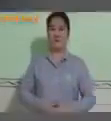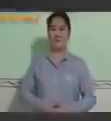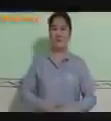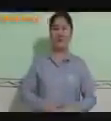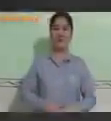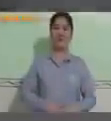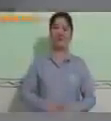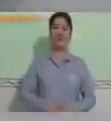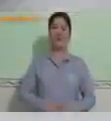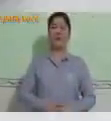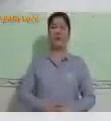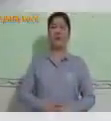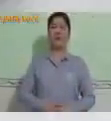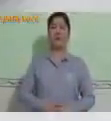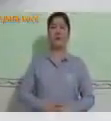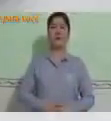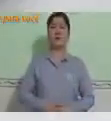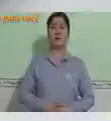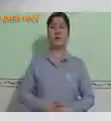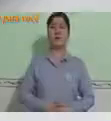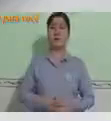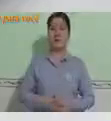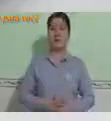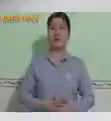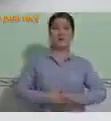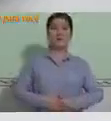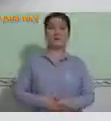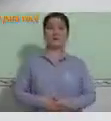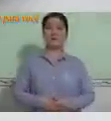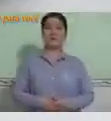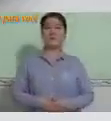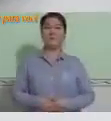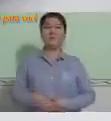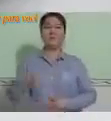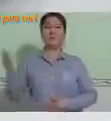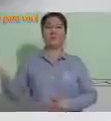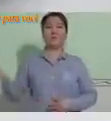saiba como identificar e combater o mosquito Aedes aegypti.